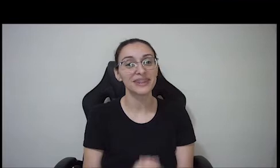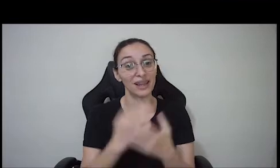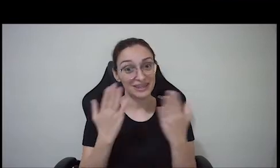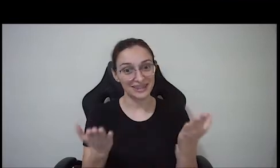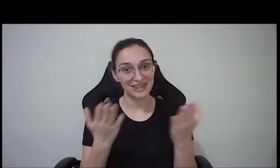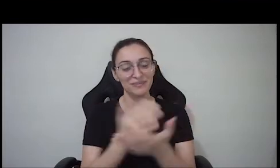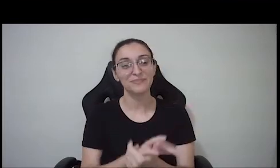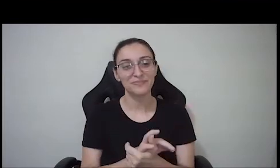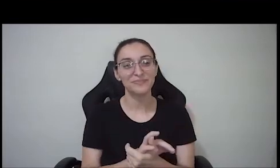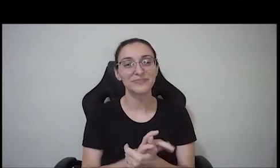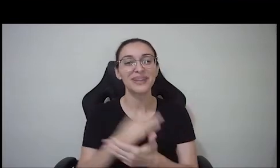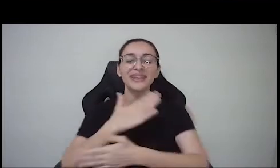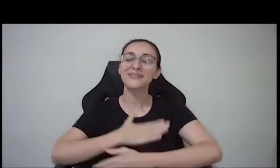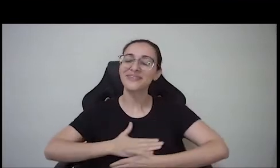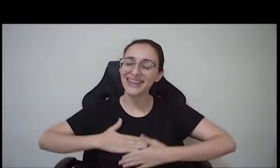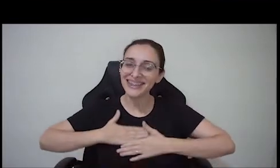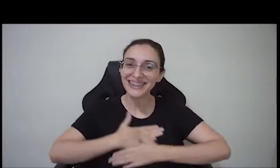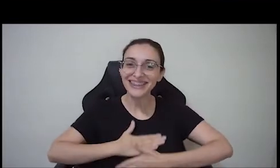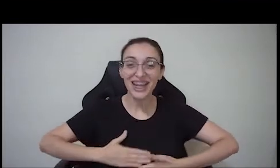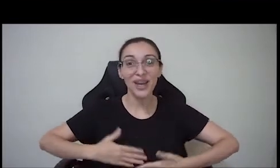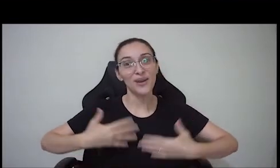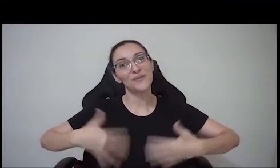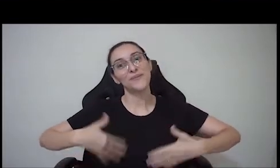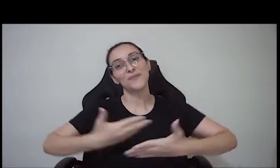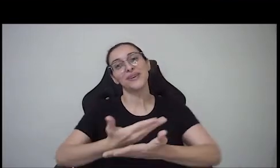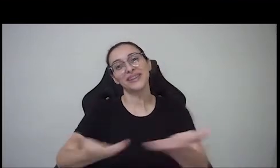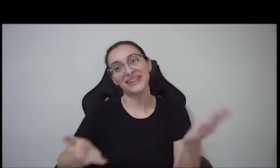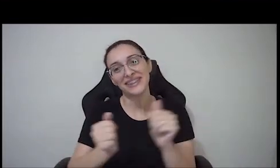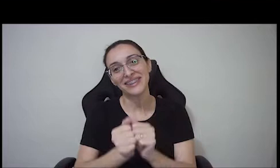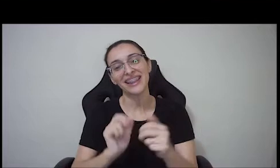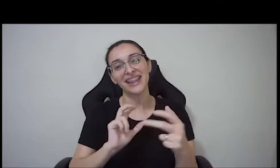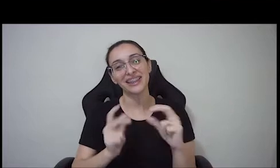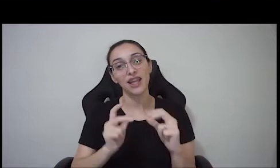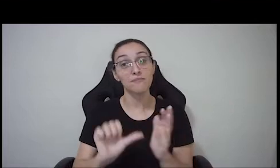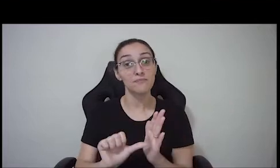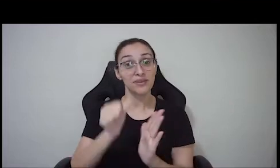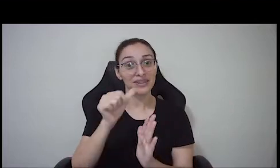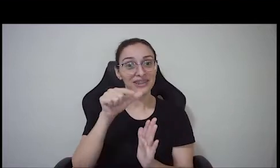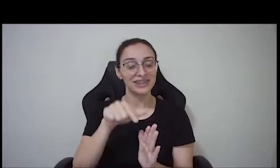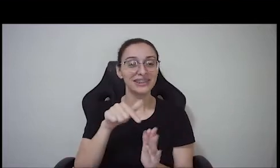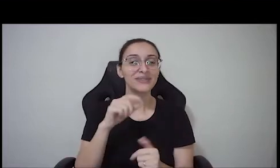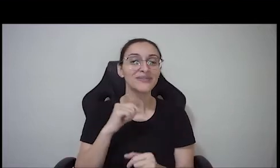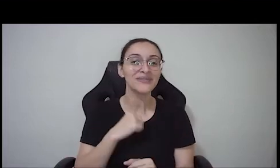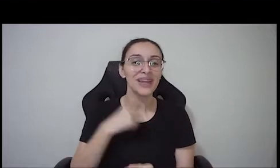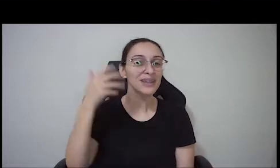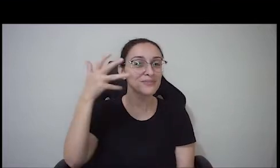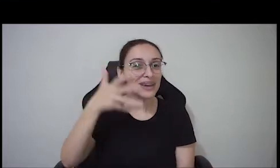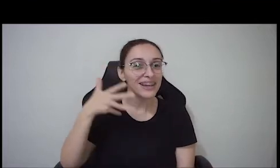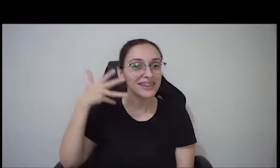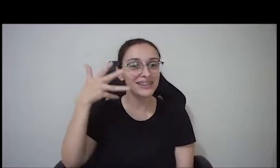Então tá, é um prazer enorme estar apresentando aqui no TDC. É a primeira vez que eu faço uma